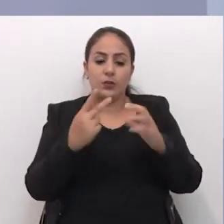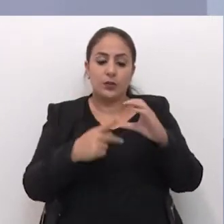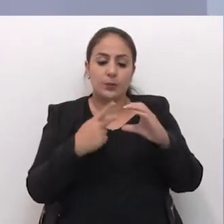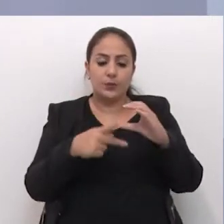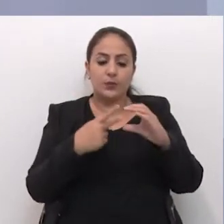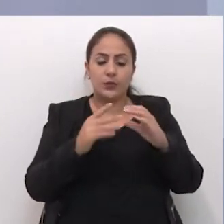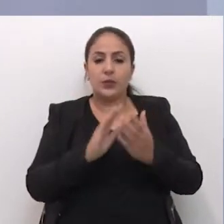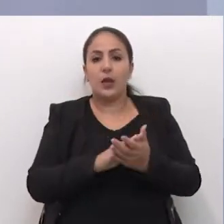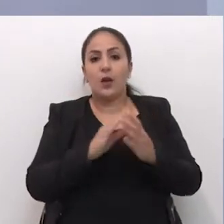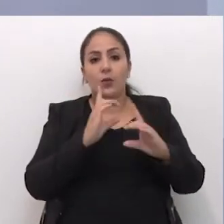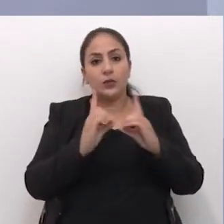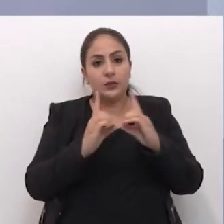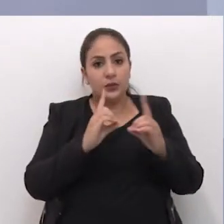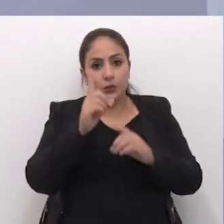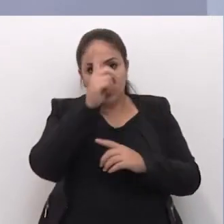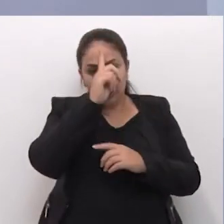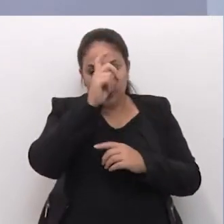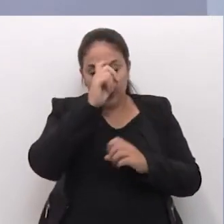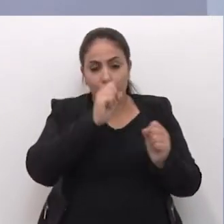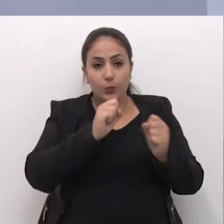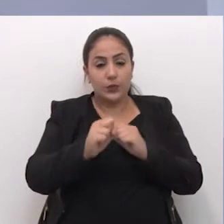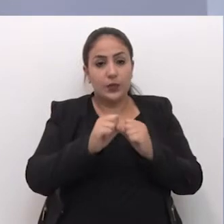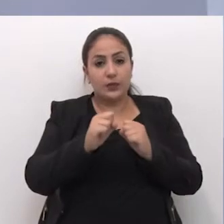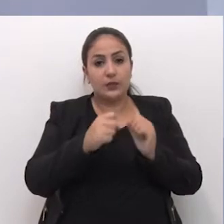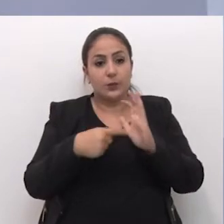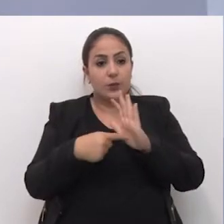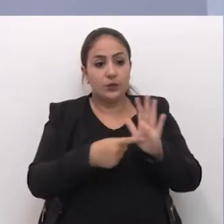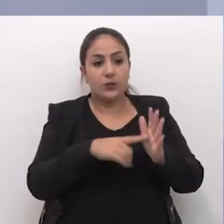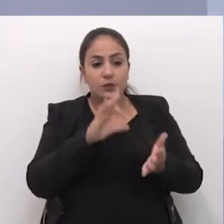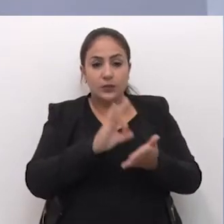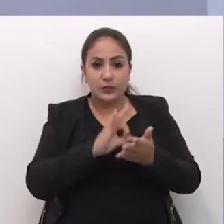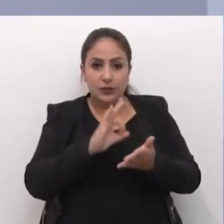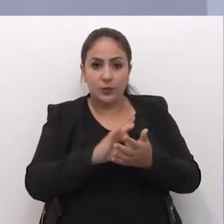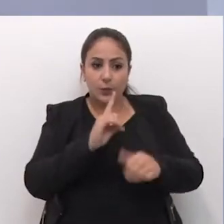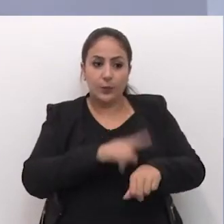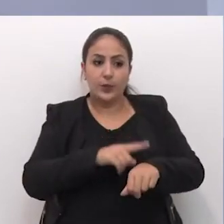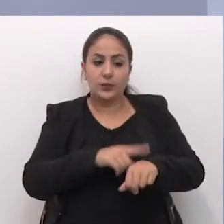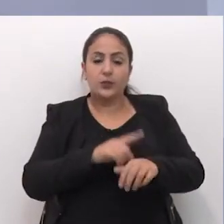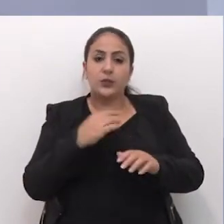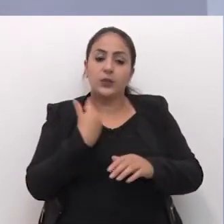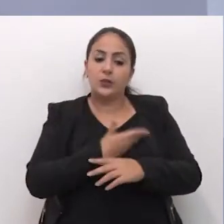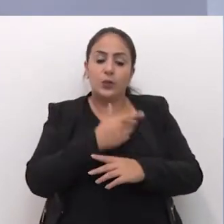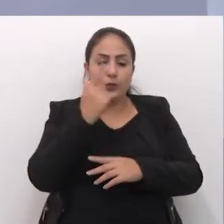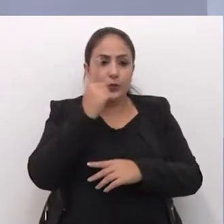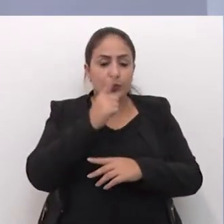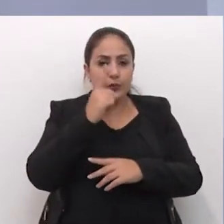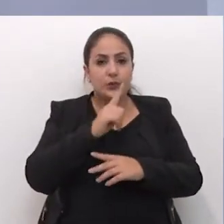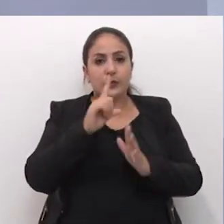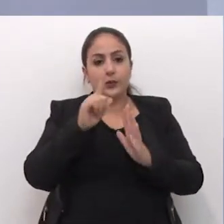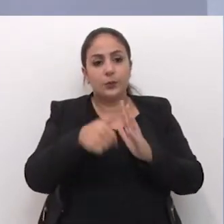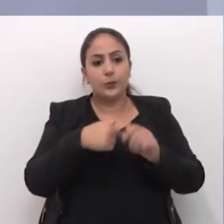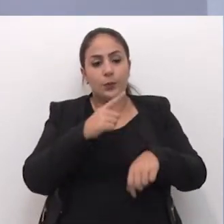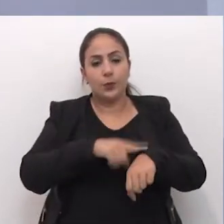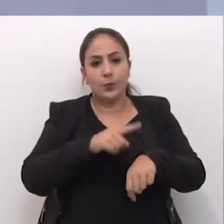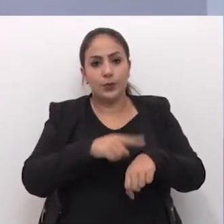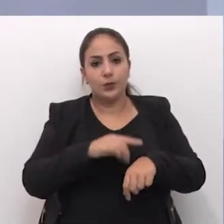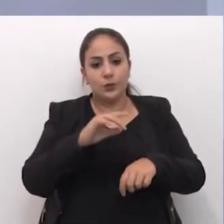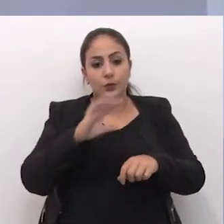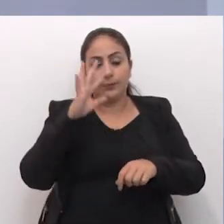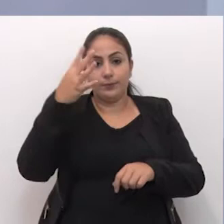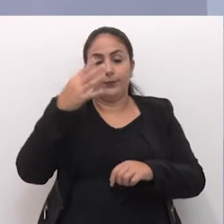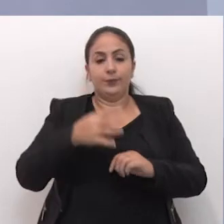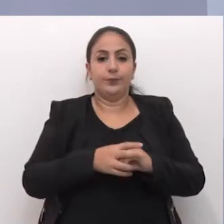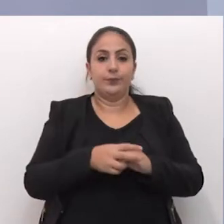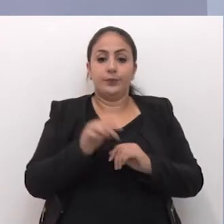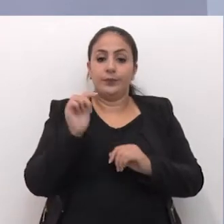que a direção do hospital pudesse nos apresentar a real situação e nós pudéssemos, a partir daquele momento, buscar uma